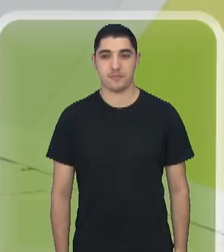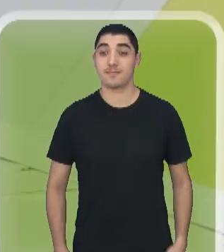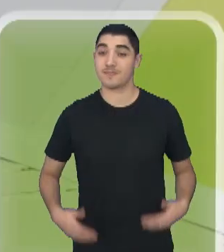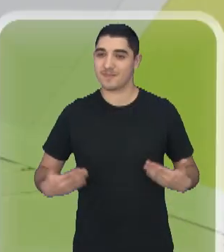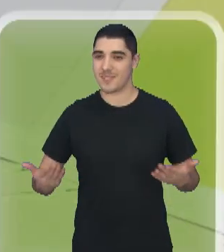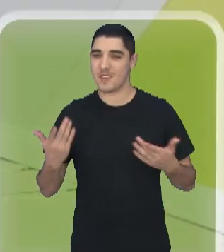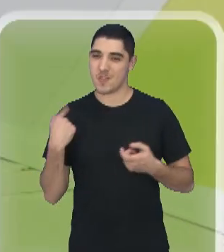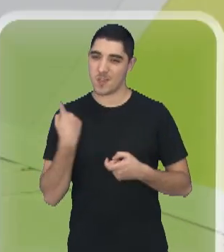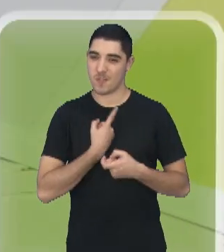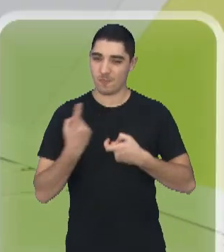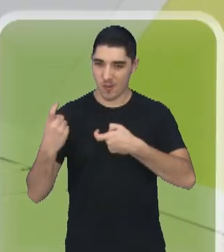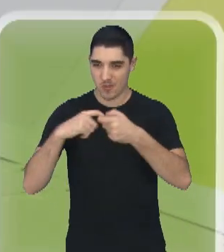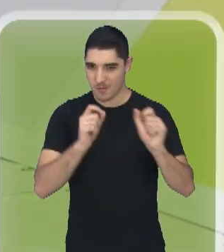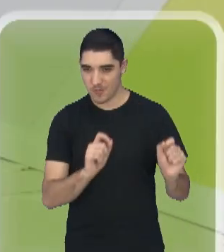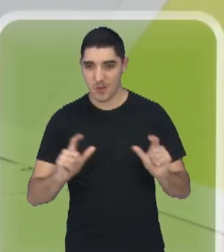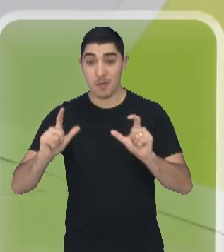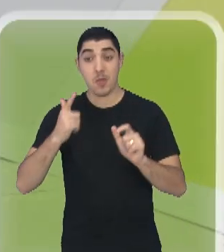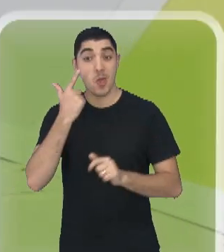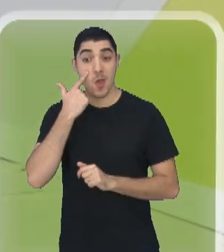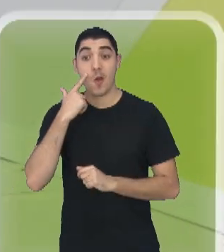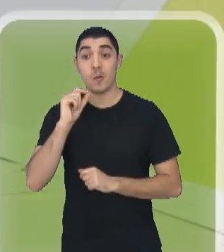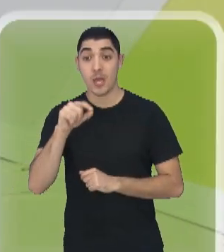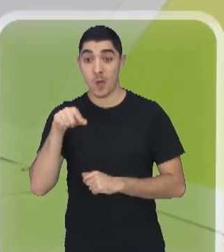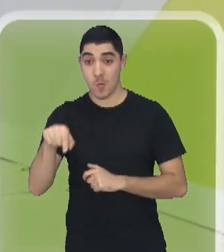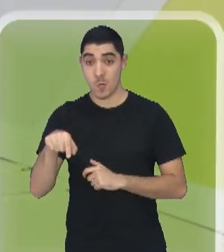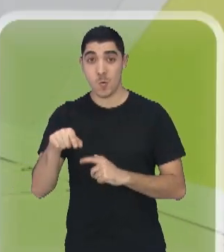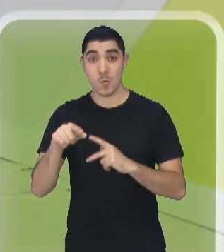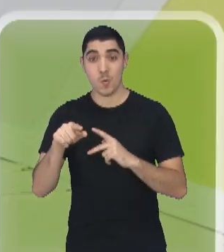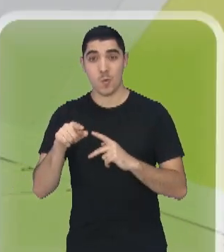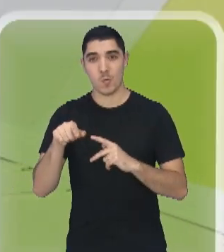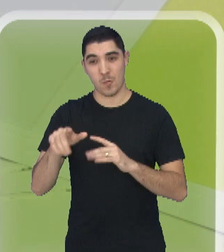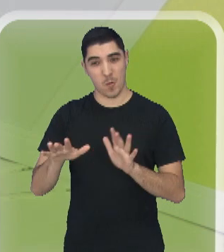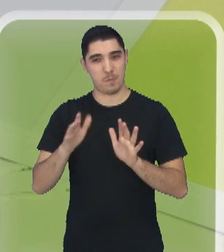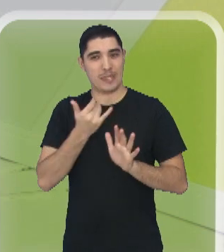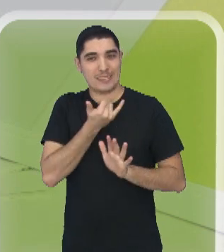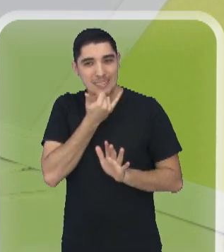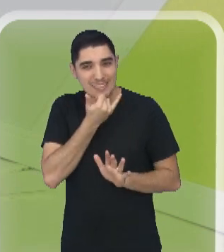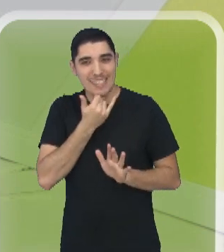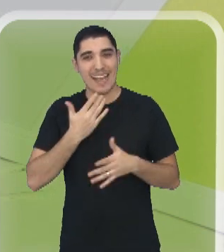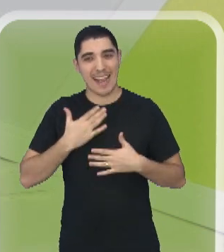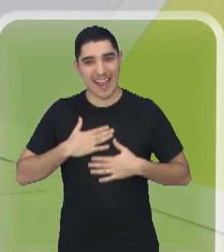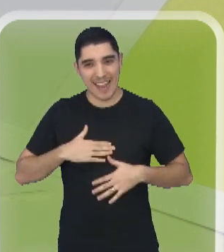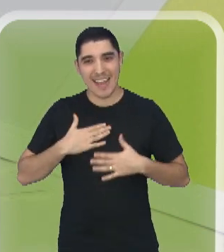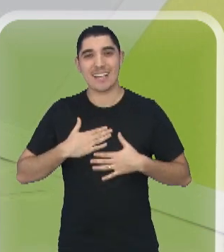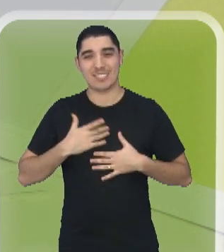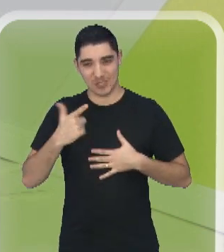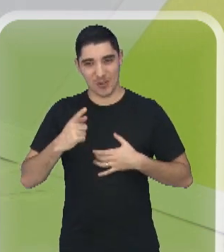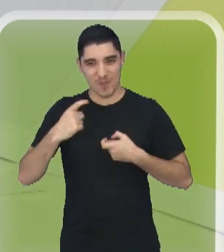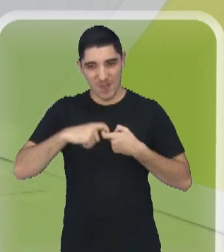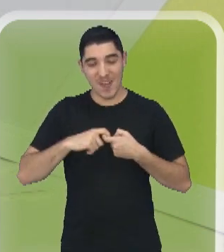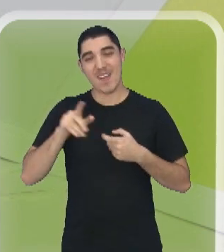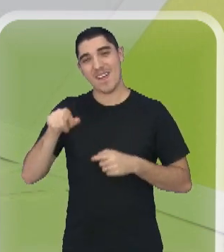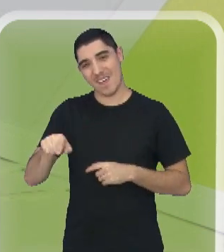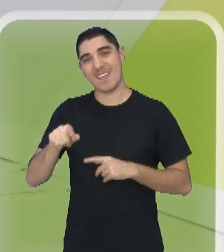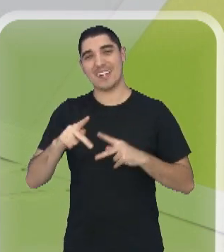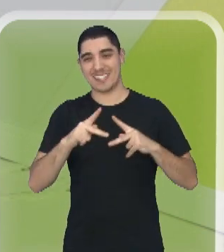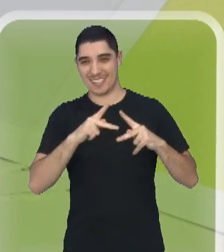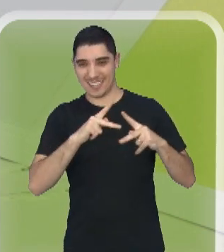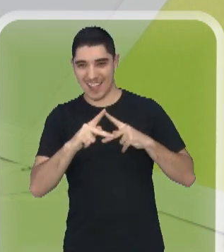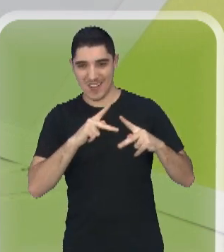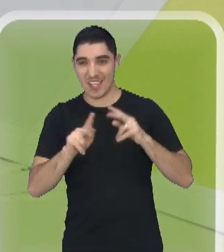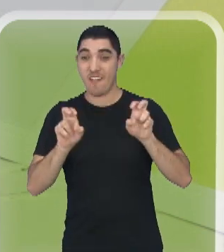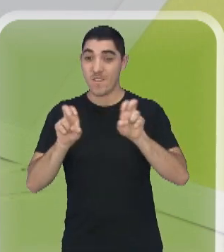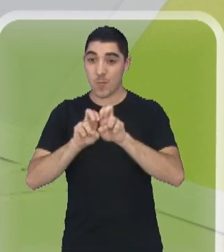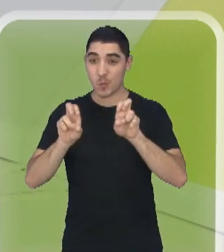Muito bem, estamos de volta com a Hora do Esporte. Olha só, o São José Futsal... Opa, calma, rebobina. O São José